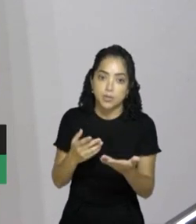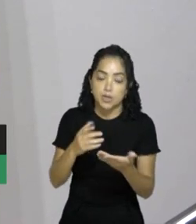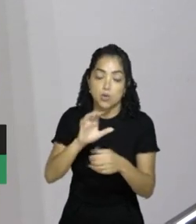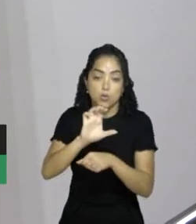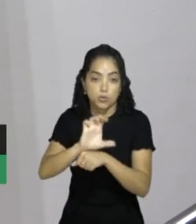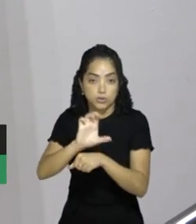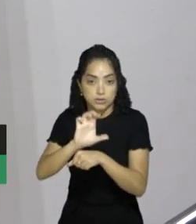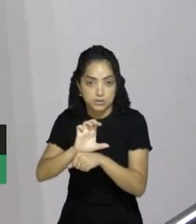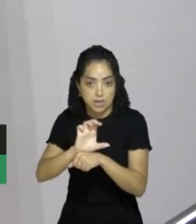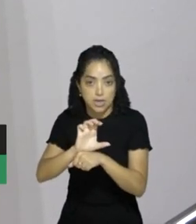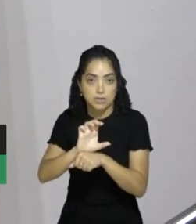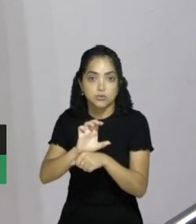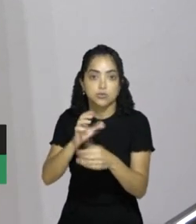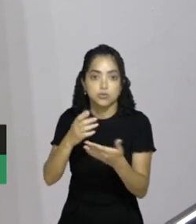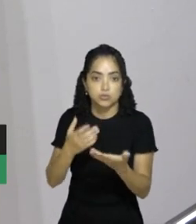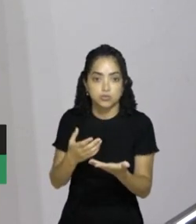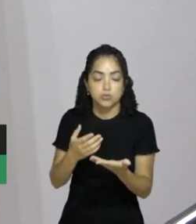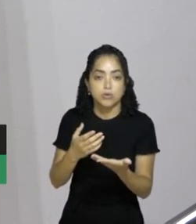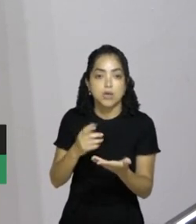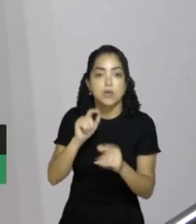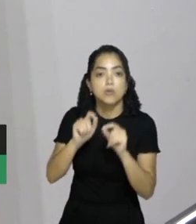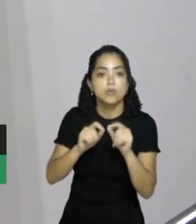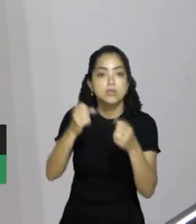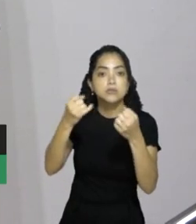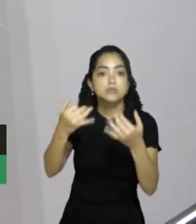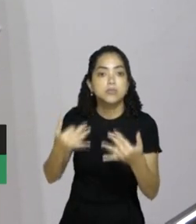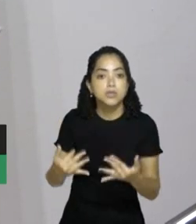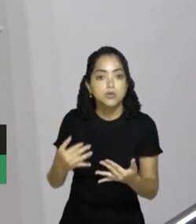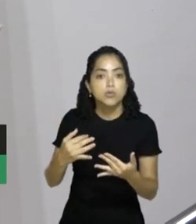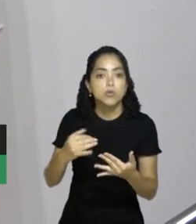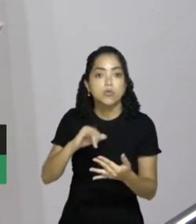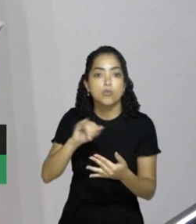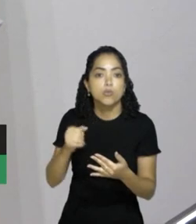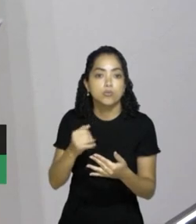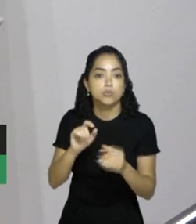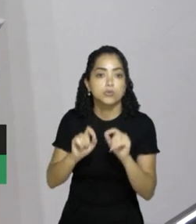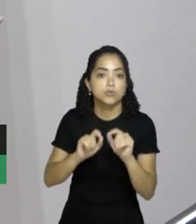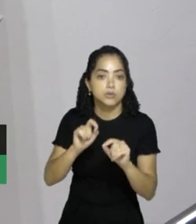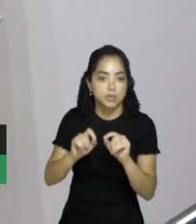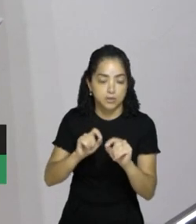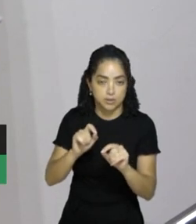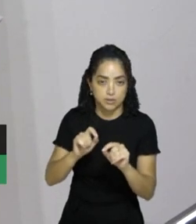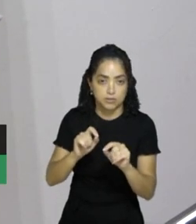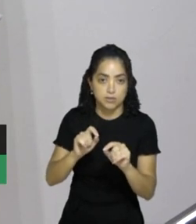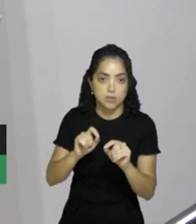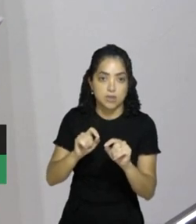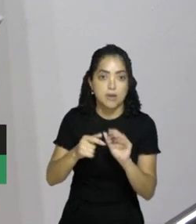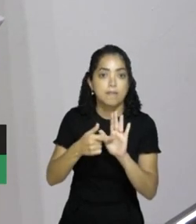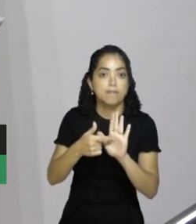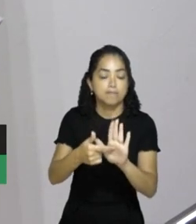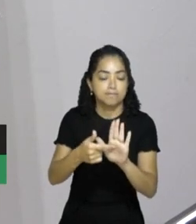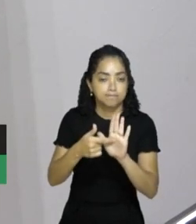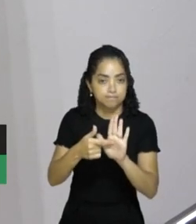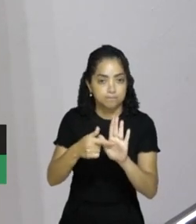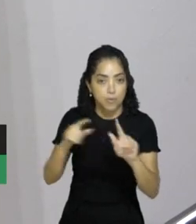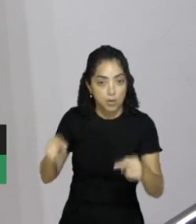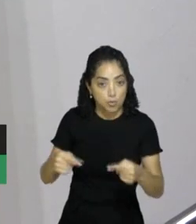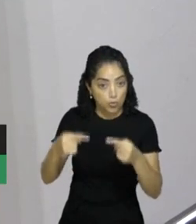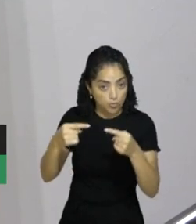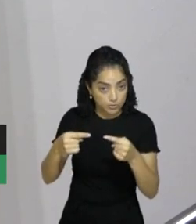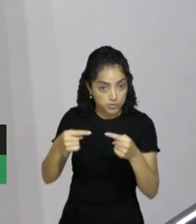utiliza como justificativa em relação ao relatório do TSE que aponta a pouca efetividade do programa